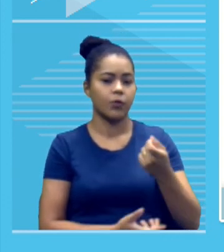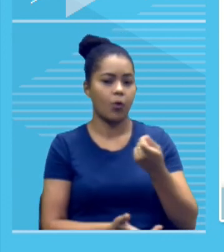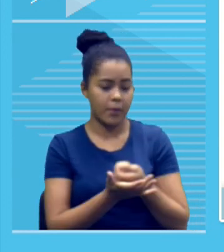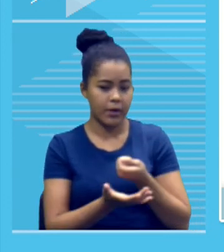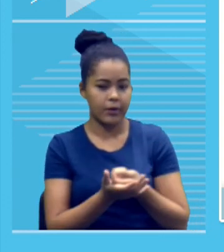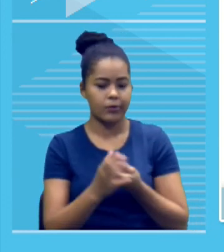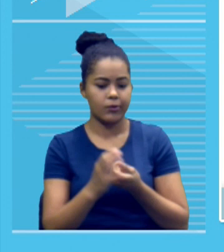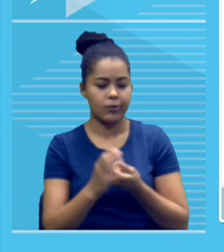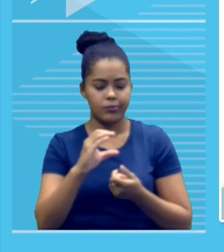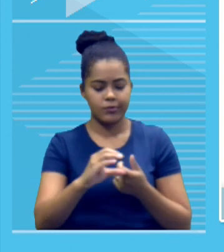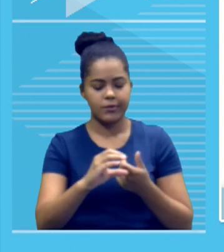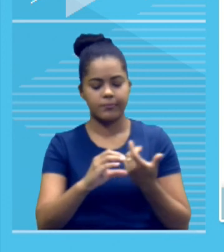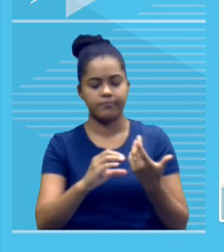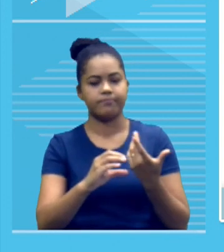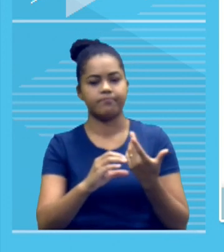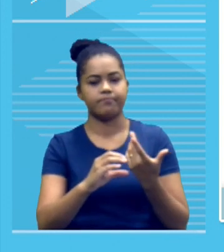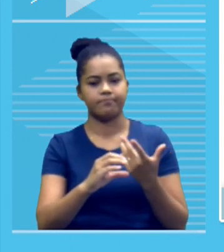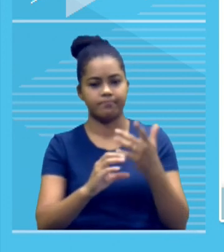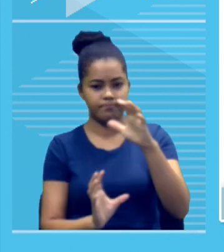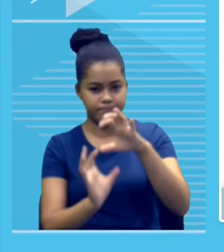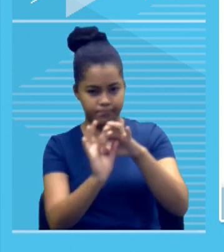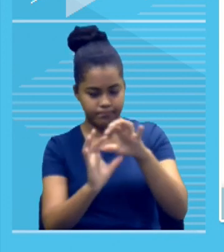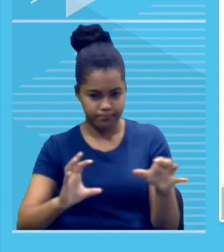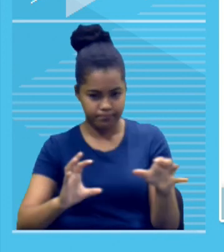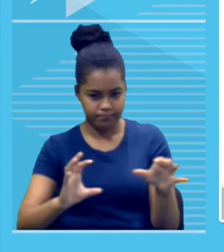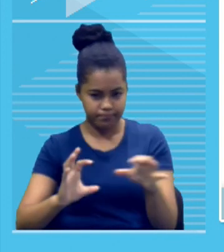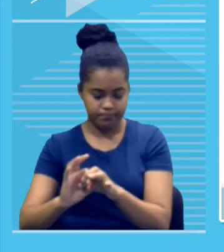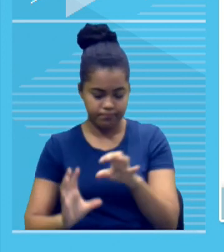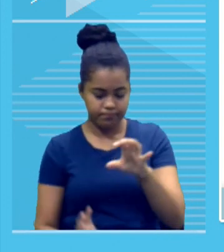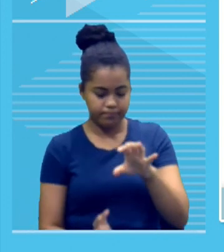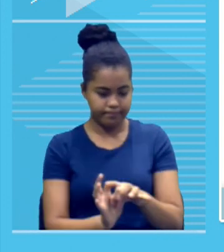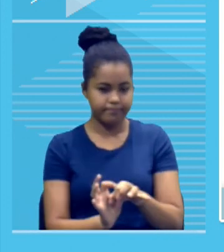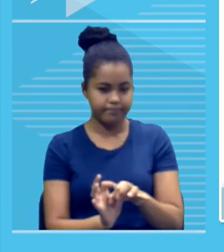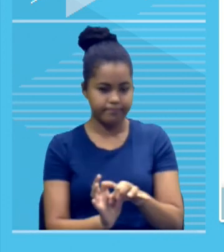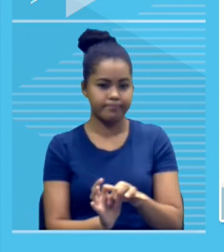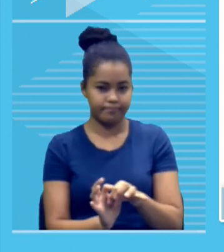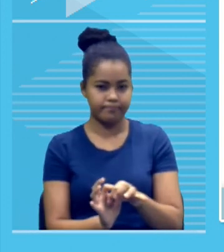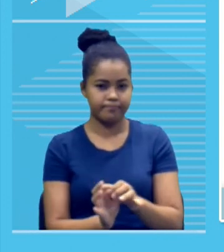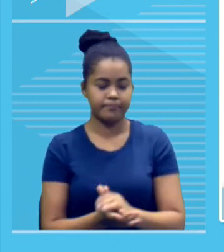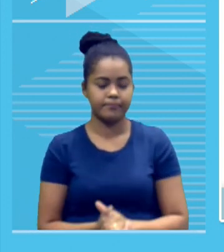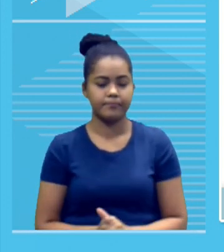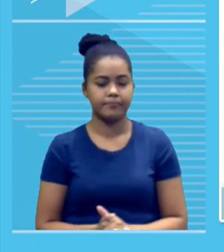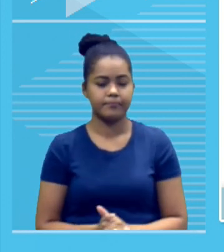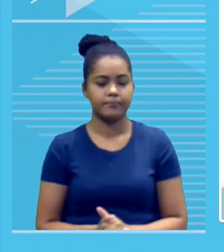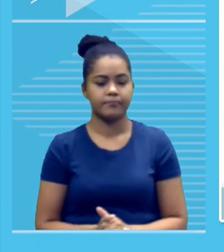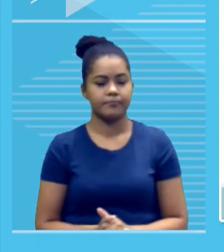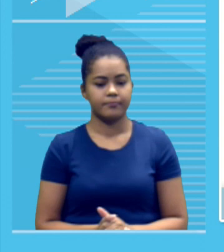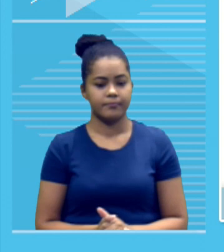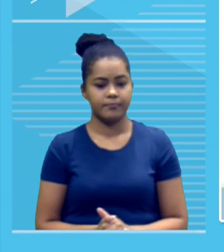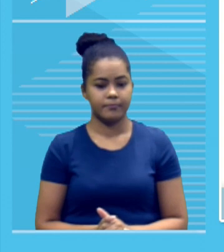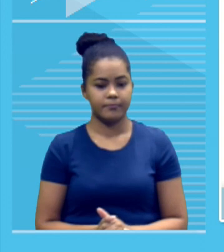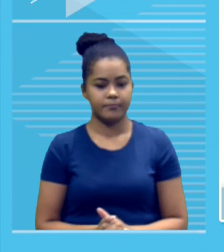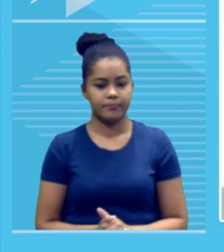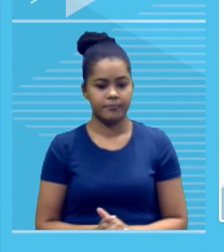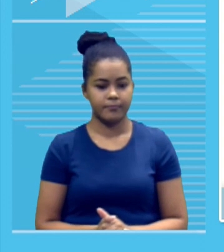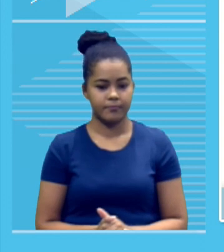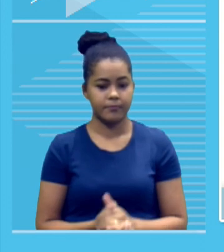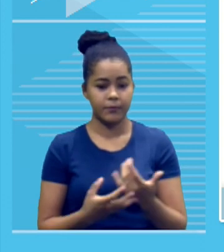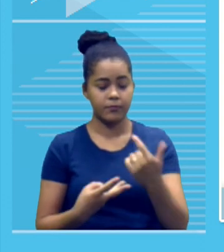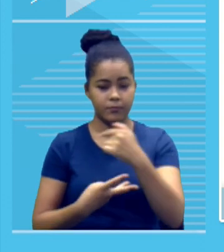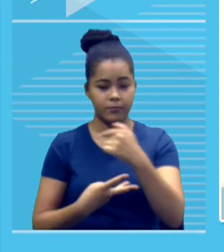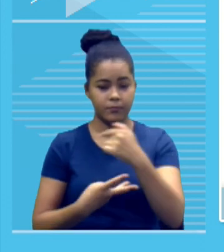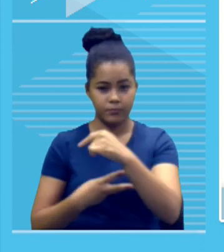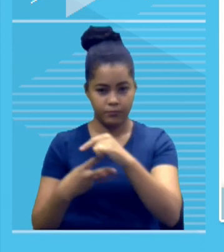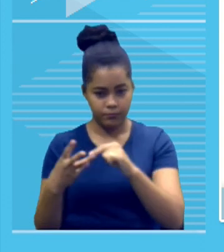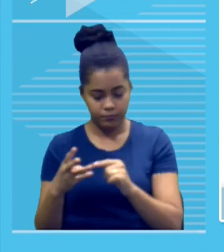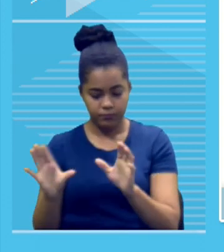certo? Então aqui é chamada introdução da reação de adição. Mas eu vou abordar os três grandes grupos,